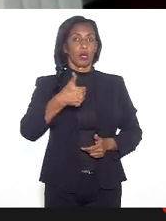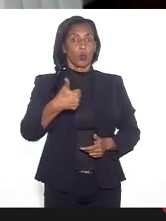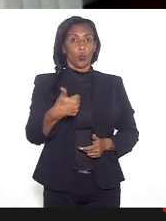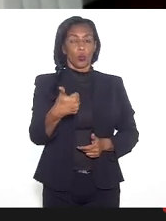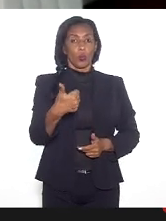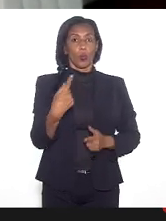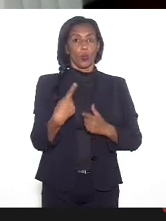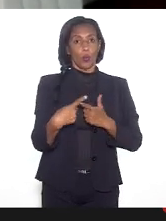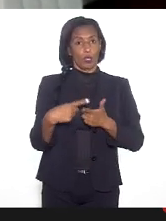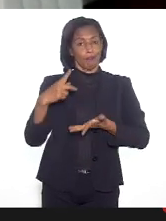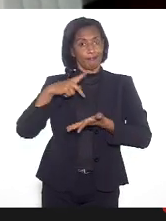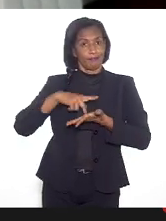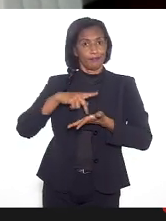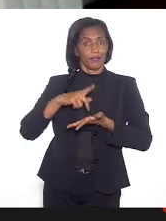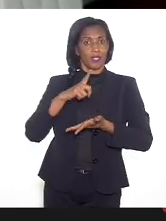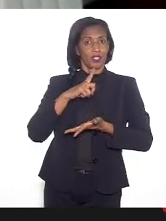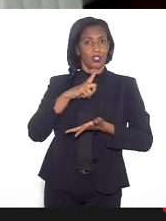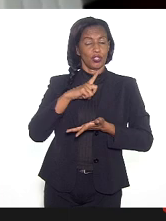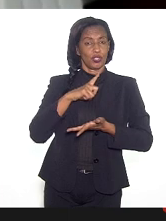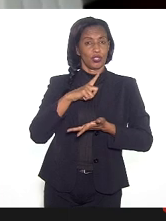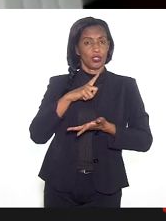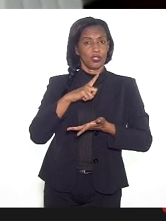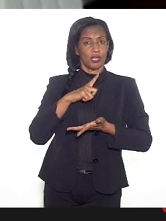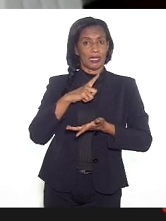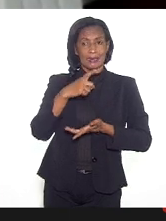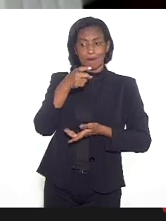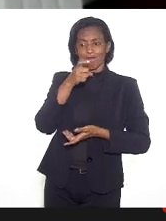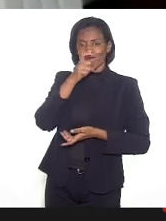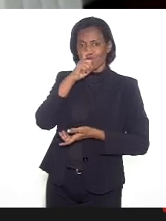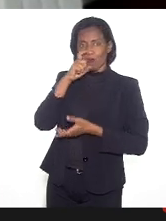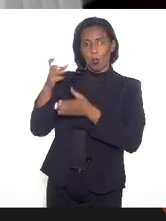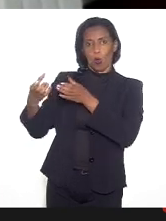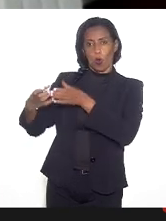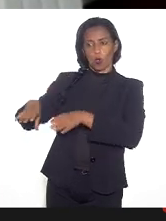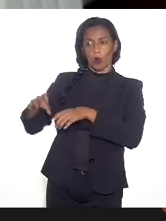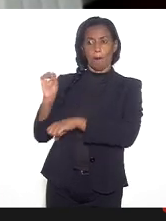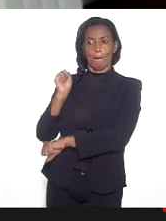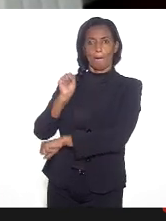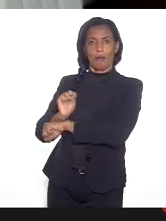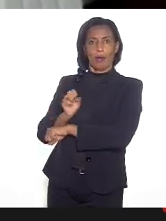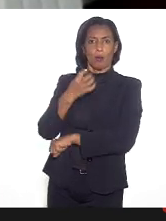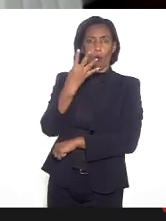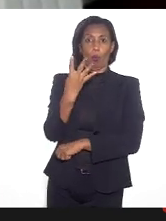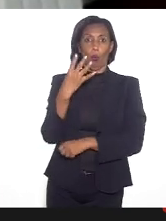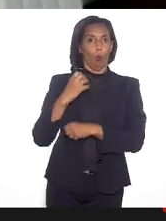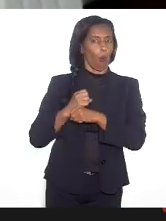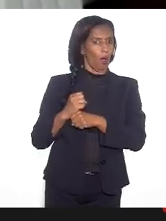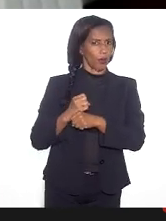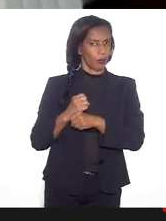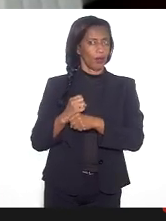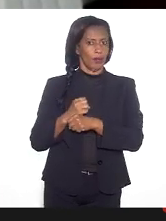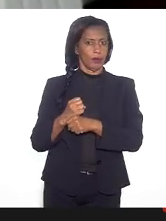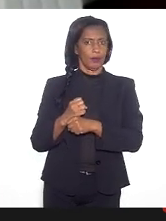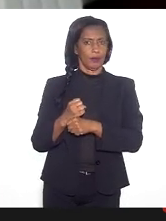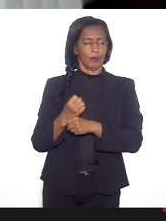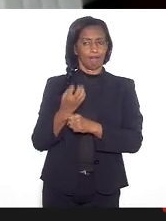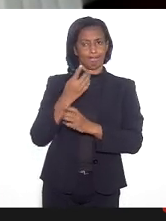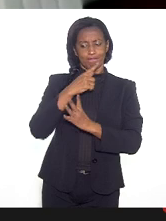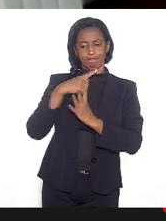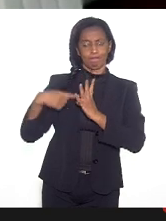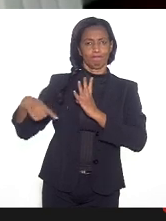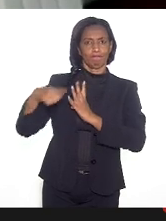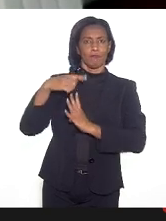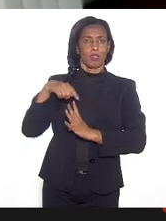porque originalmente havia previsão de congelamento desses concursos por 4 anos, pelo primeiro quadriênio desse novo